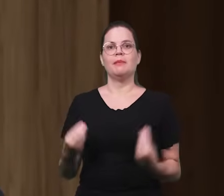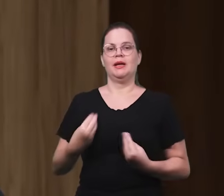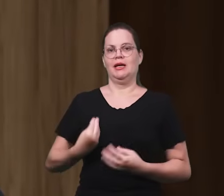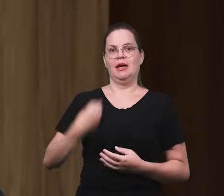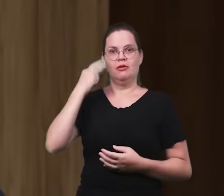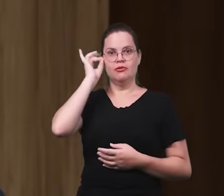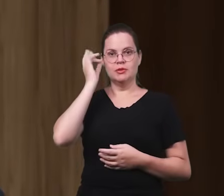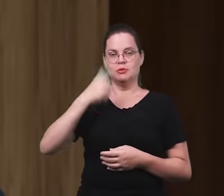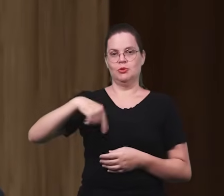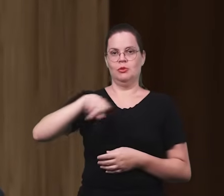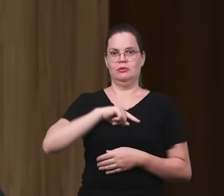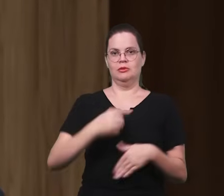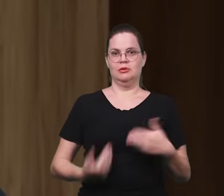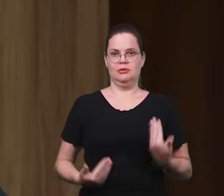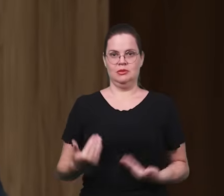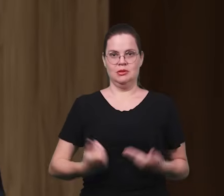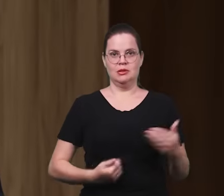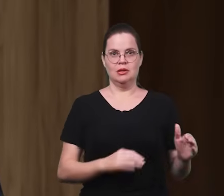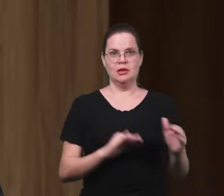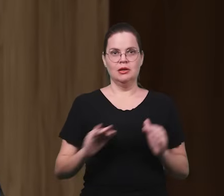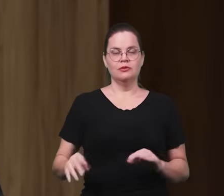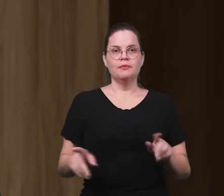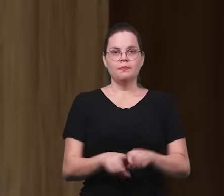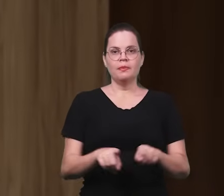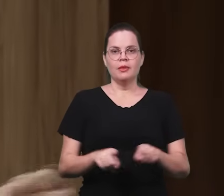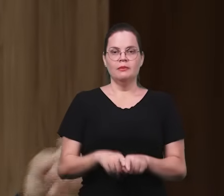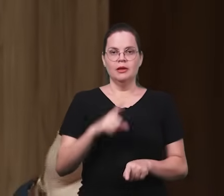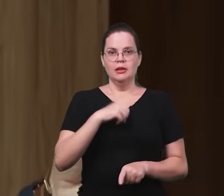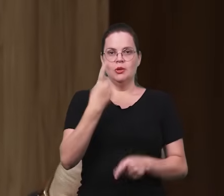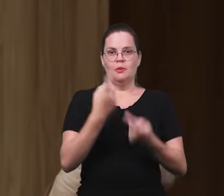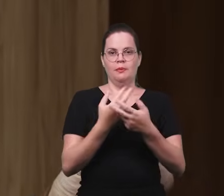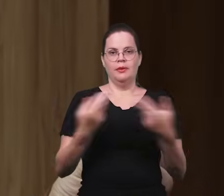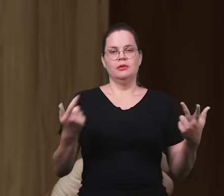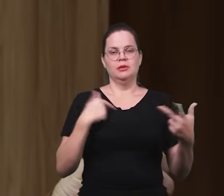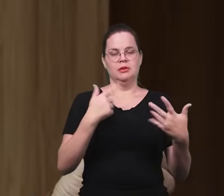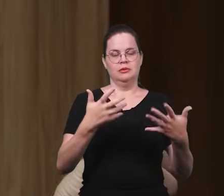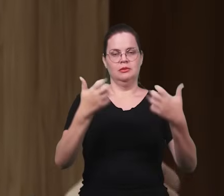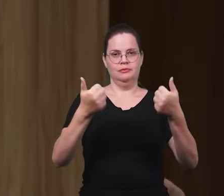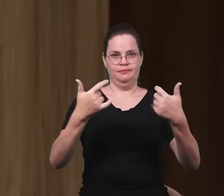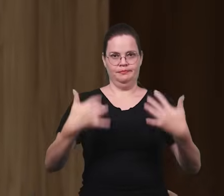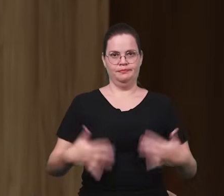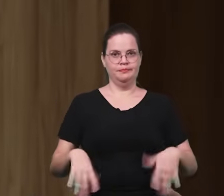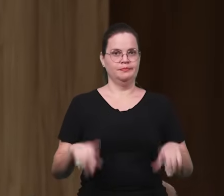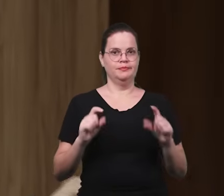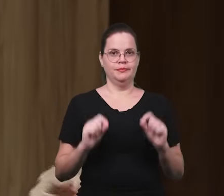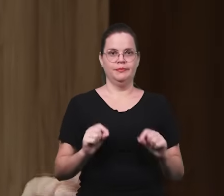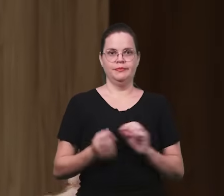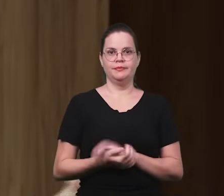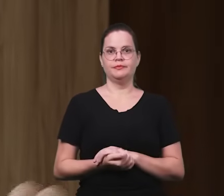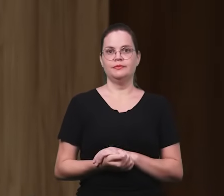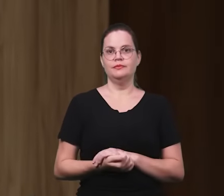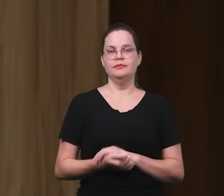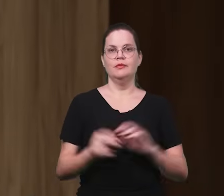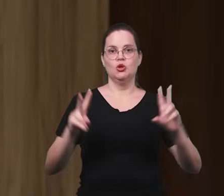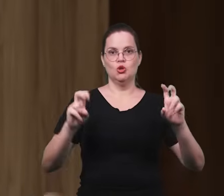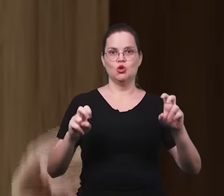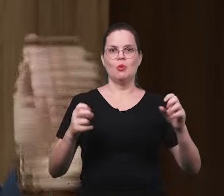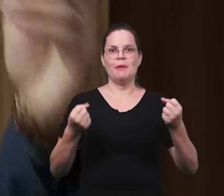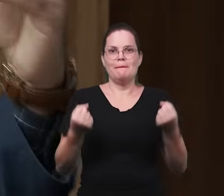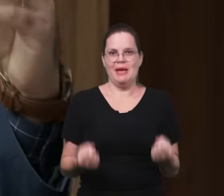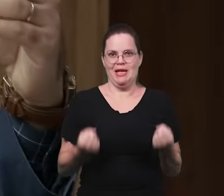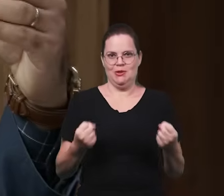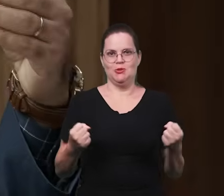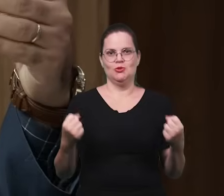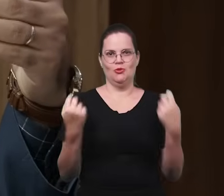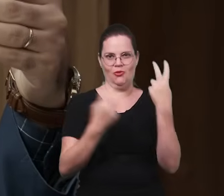espiritual do servo. E o aspecto que eu gostaria também de dizer, como quando deu peso ao vento,